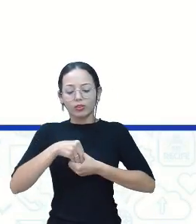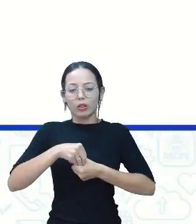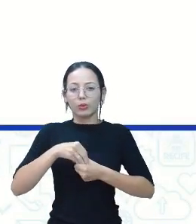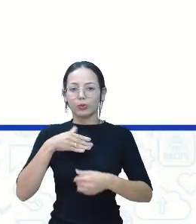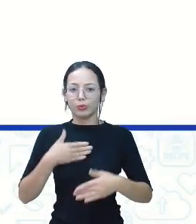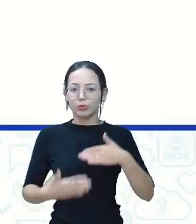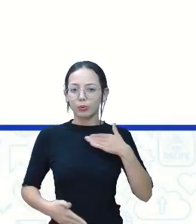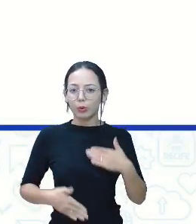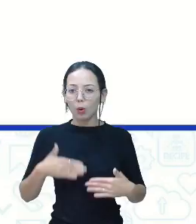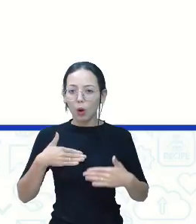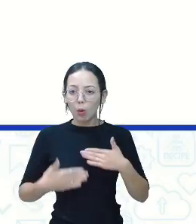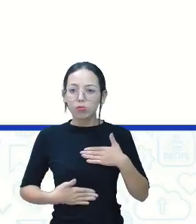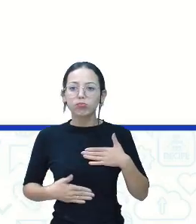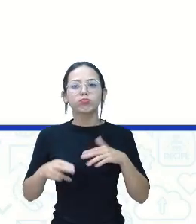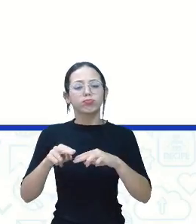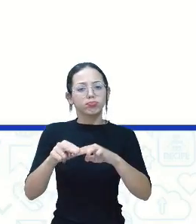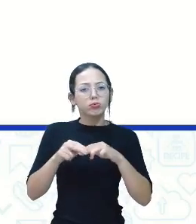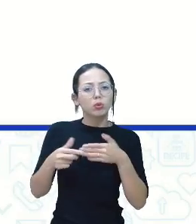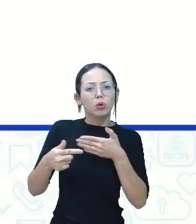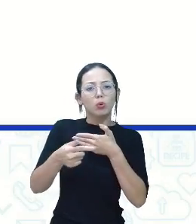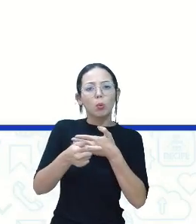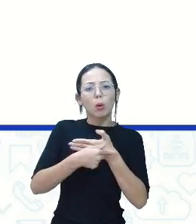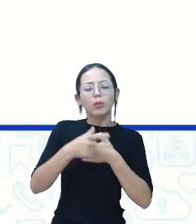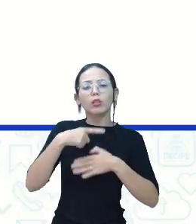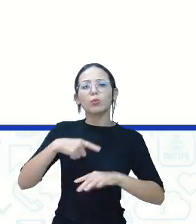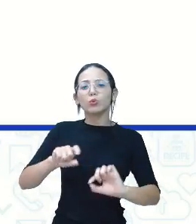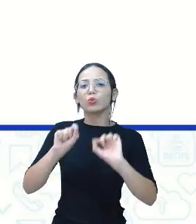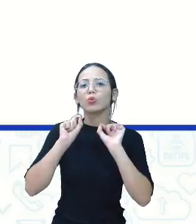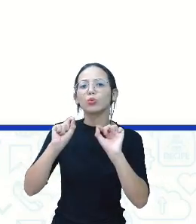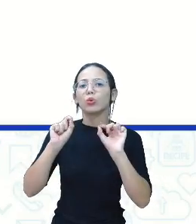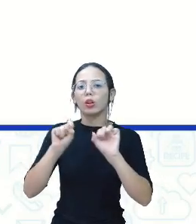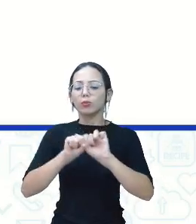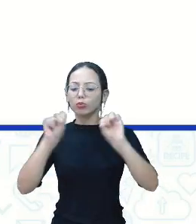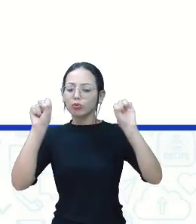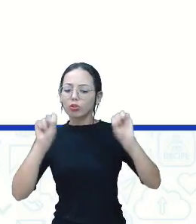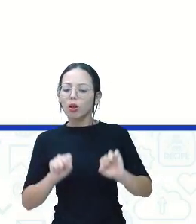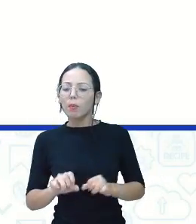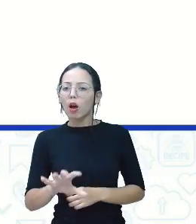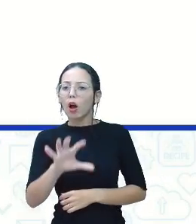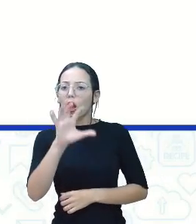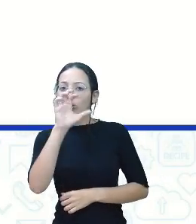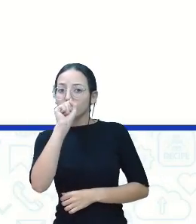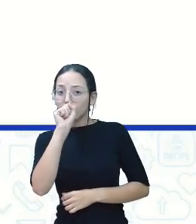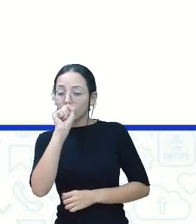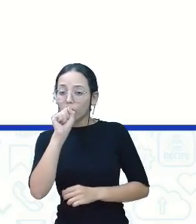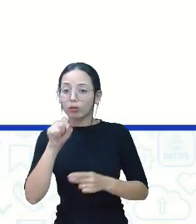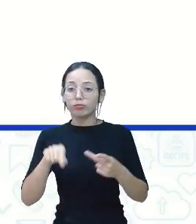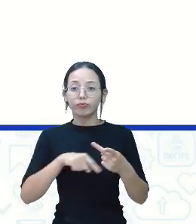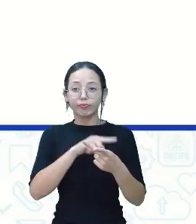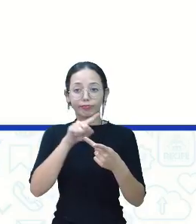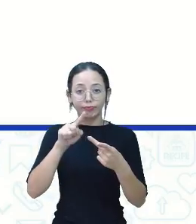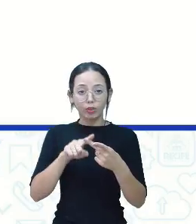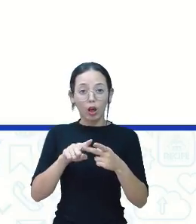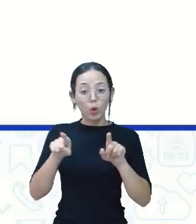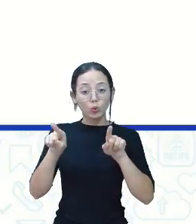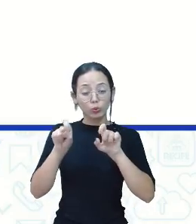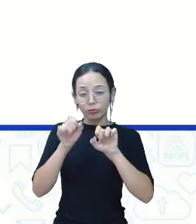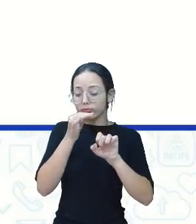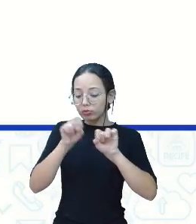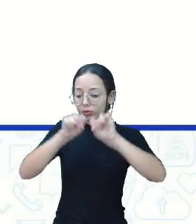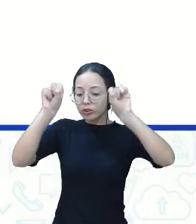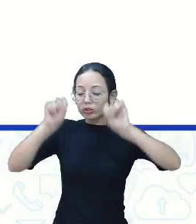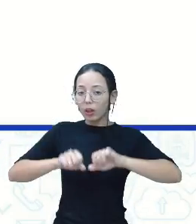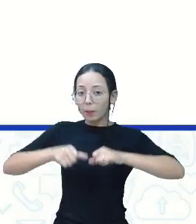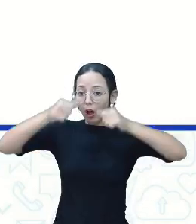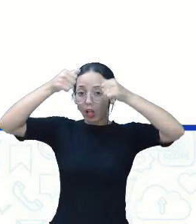organismo. Nessa função, temos a atuação do sistema nervoso, que é responsável por